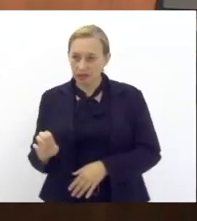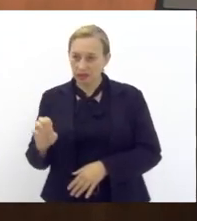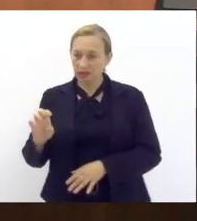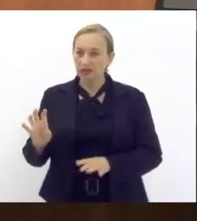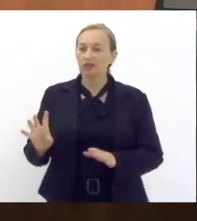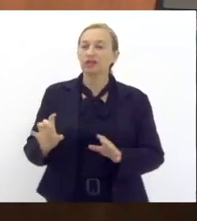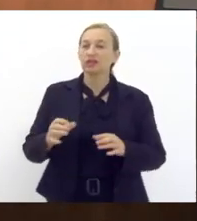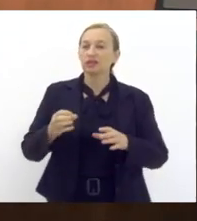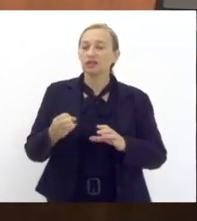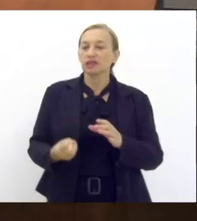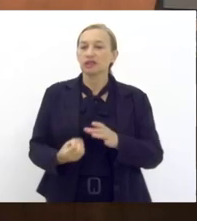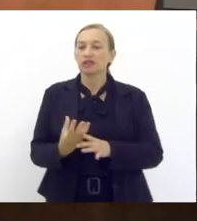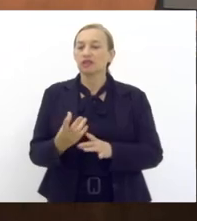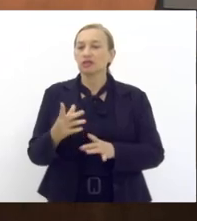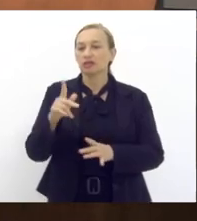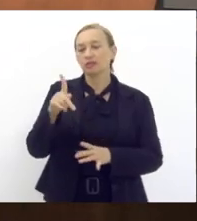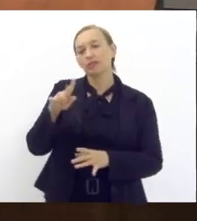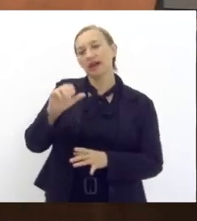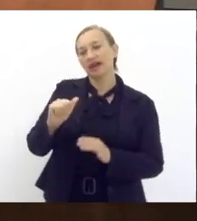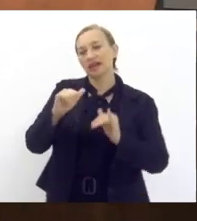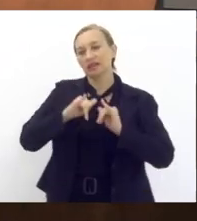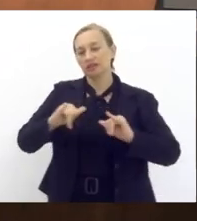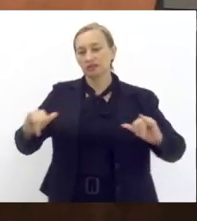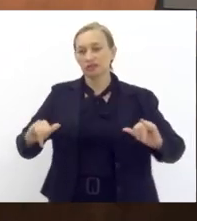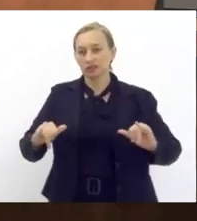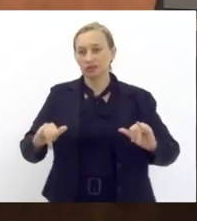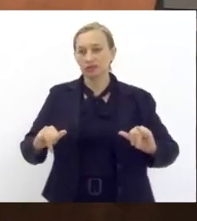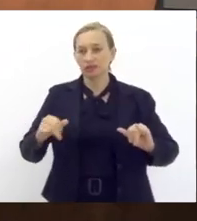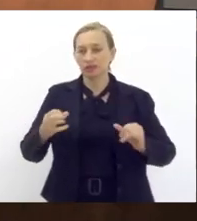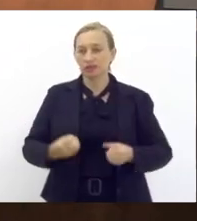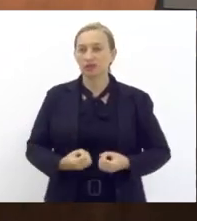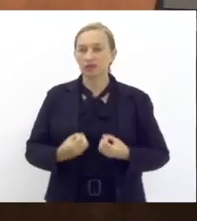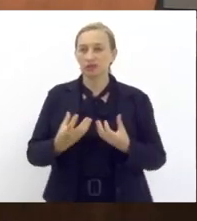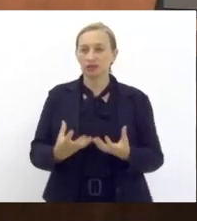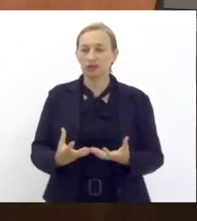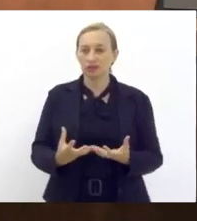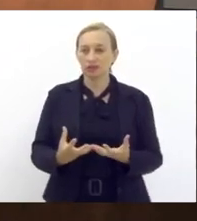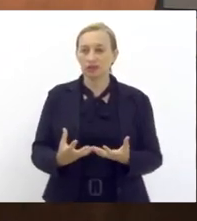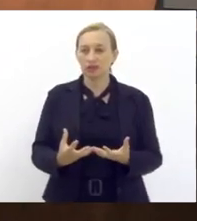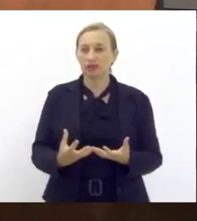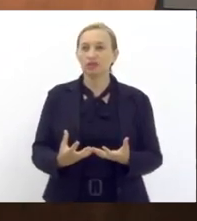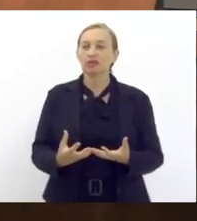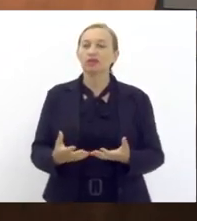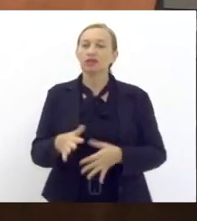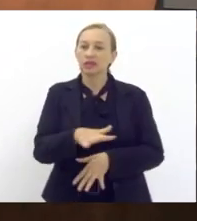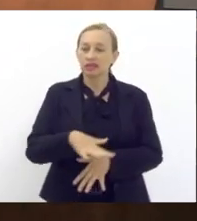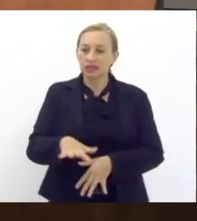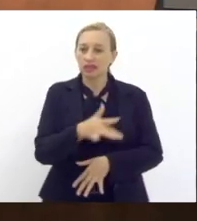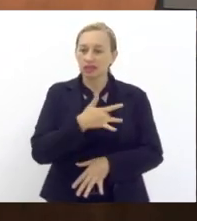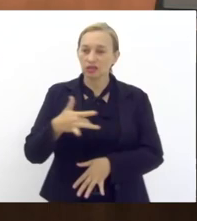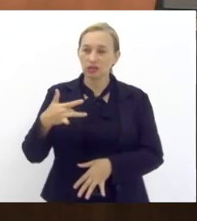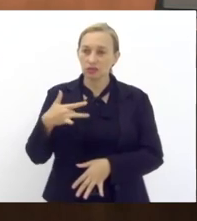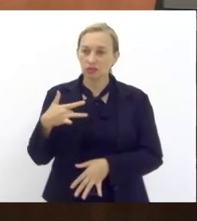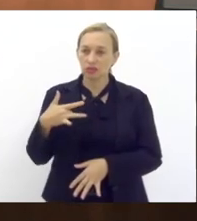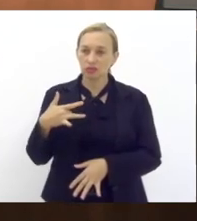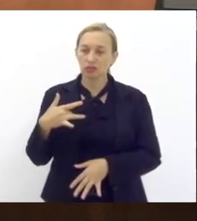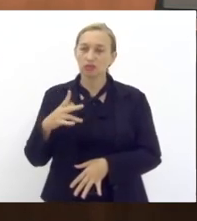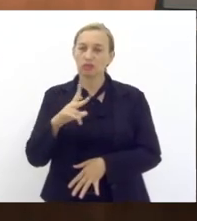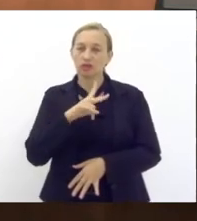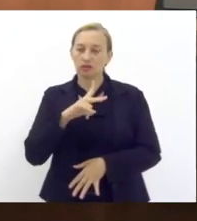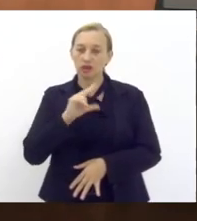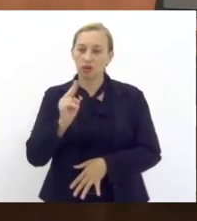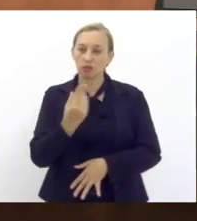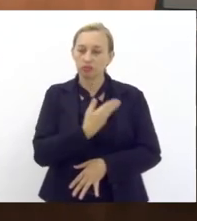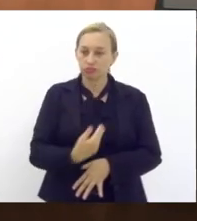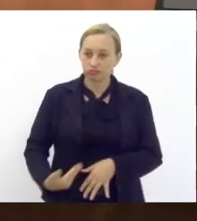de placas informativas sobre a adoção de nasciturno nas unidades de saúde da rede pública e privada, ele